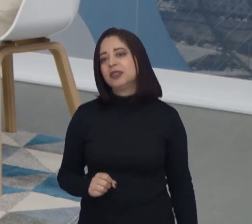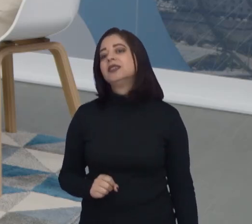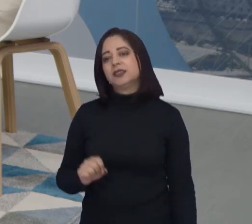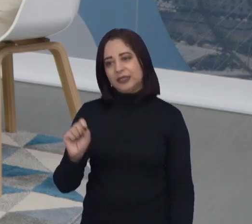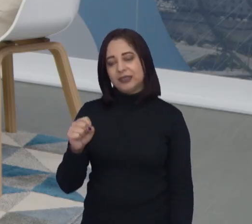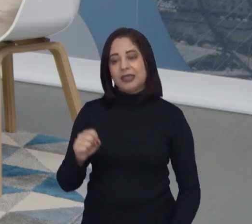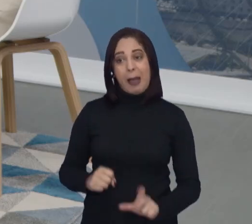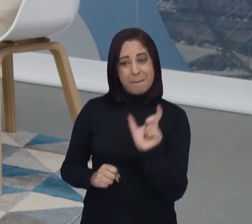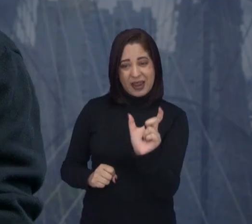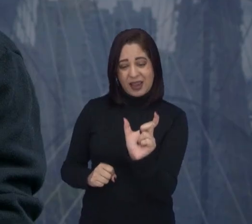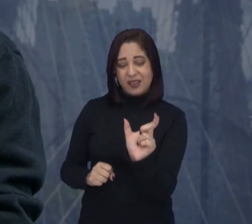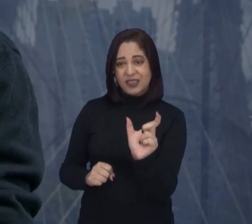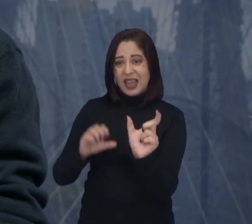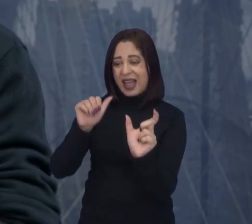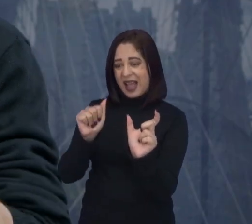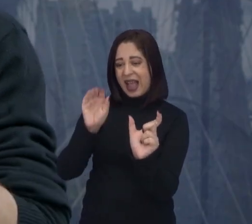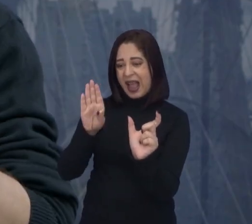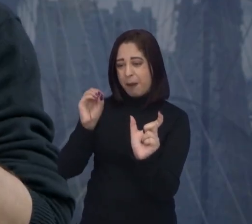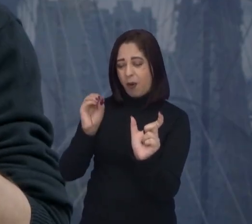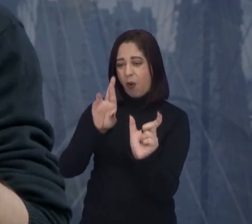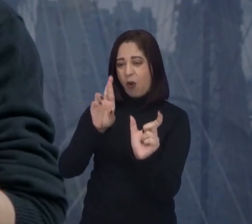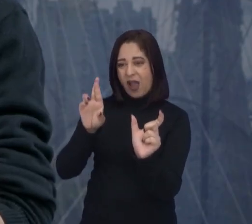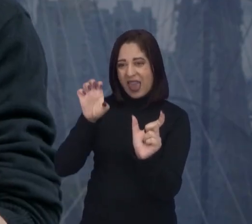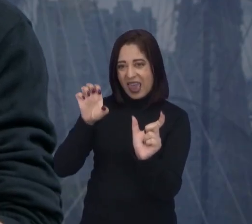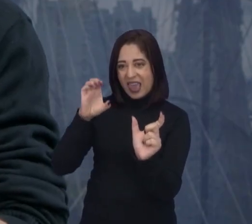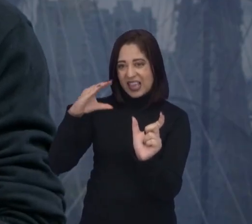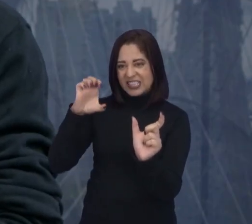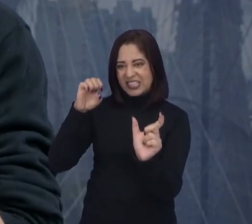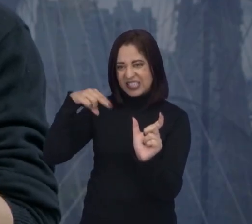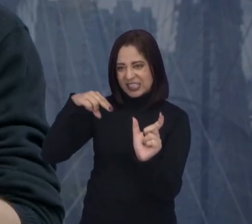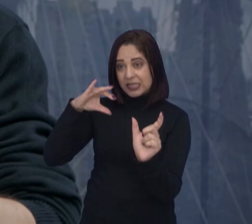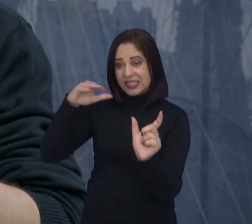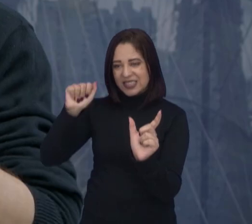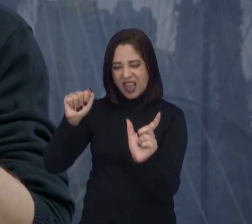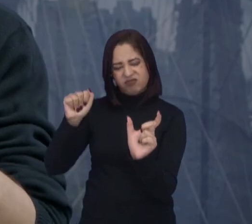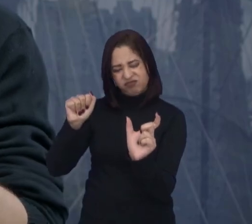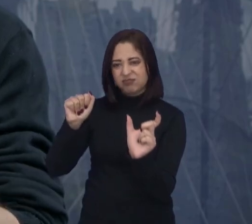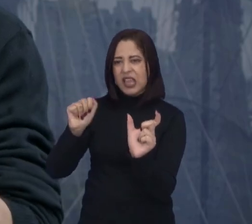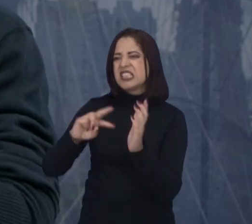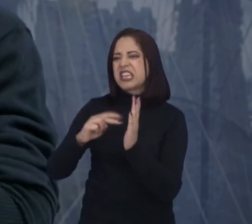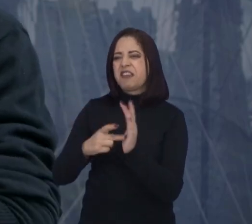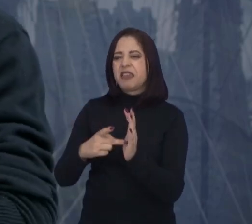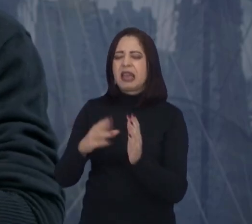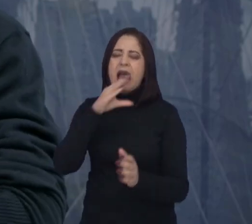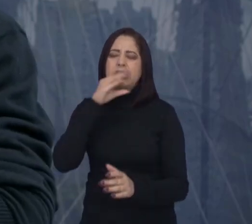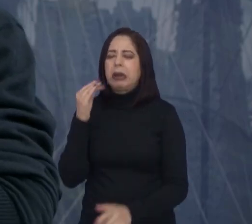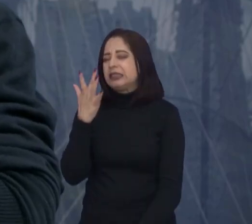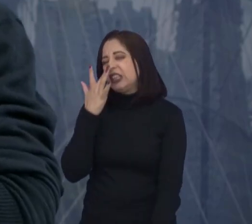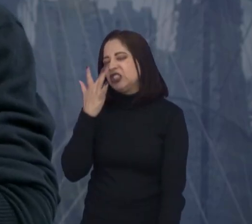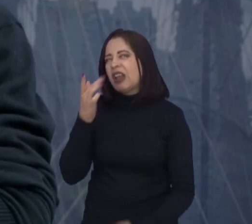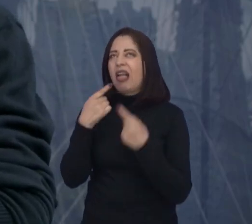O termo vem porque é uma fase de muitas transformações químicas, cerebrais, orgânicas.